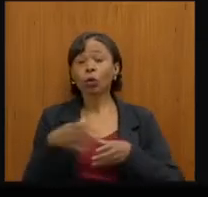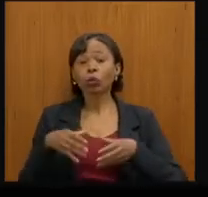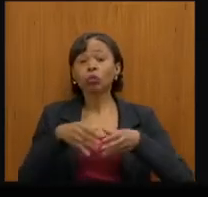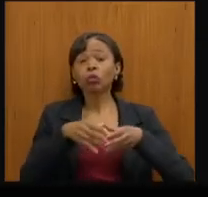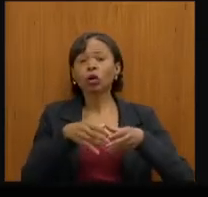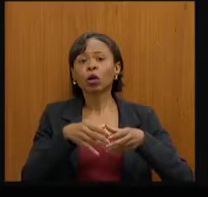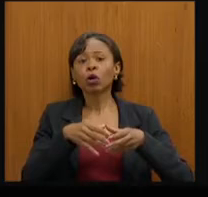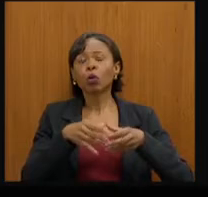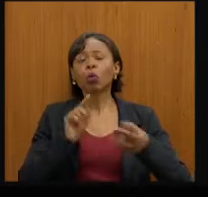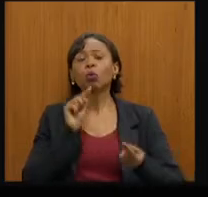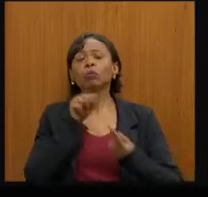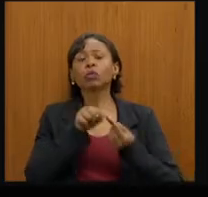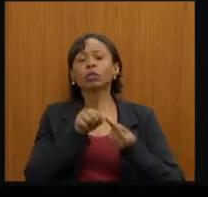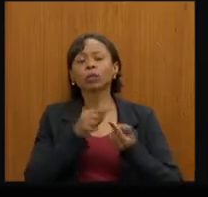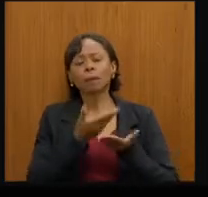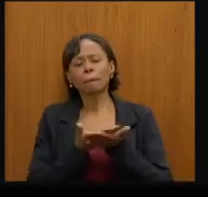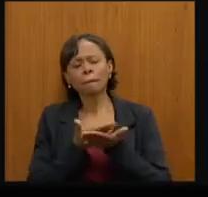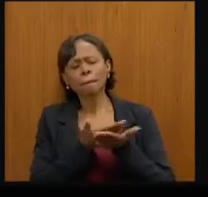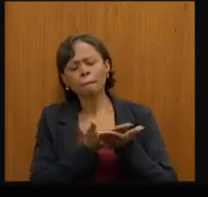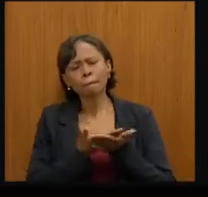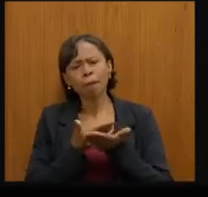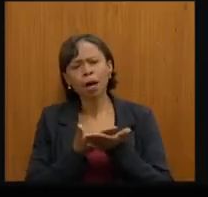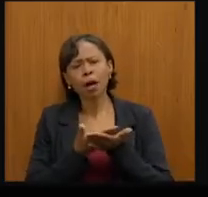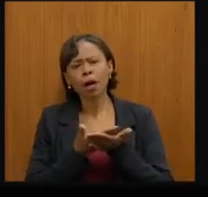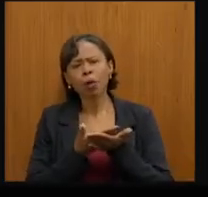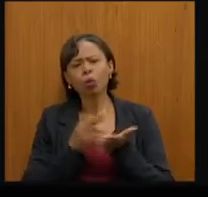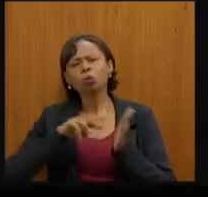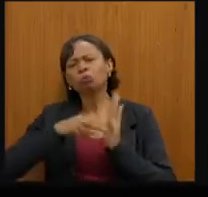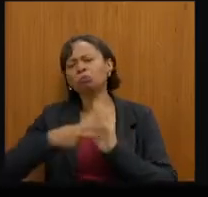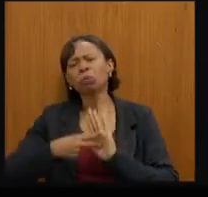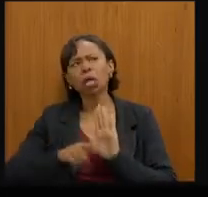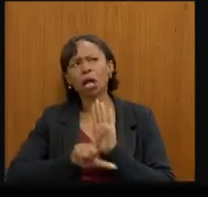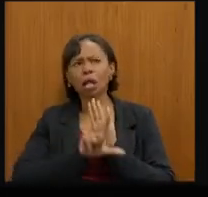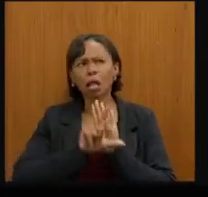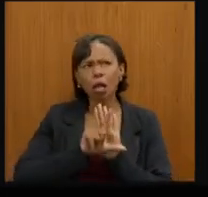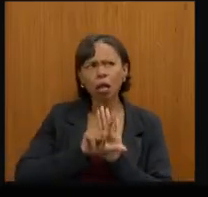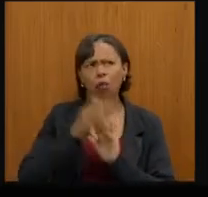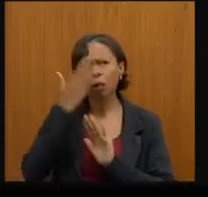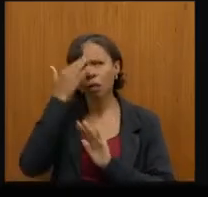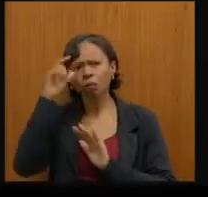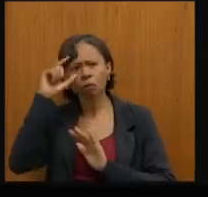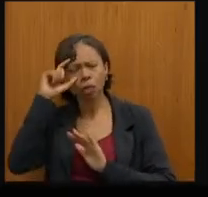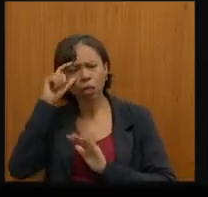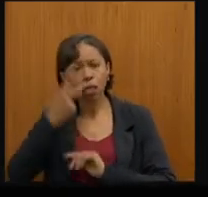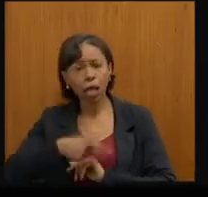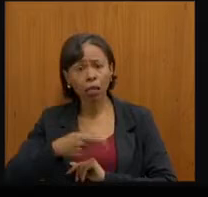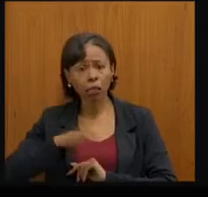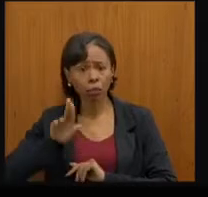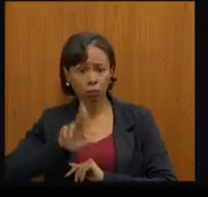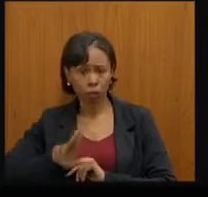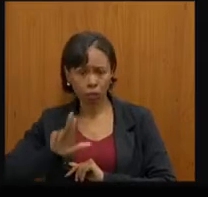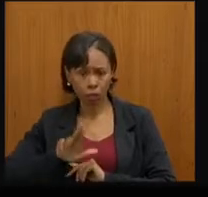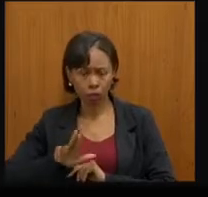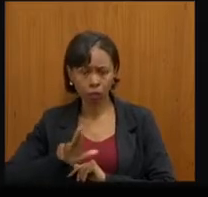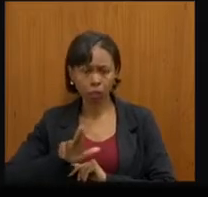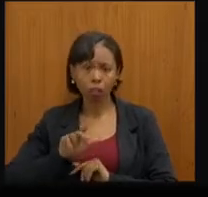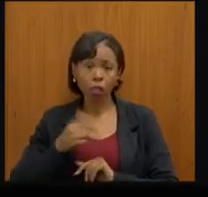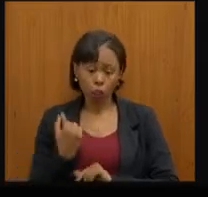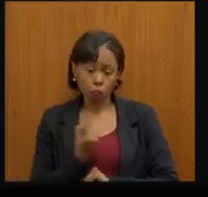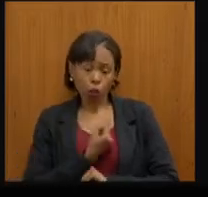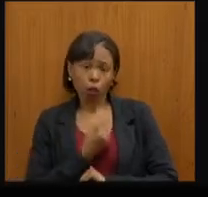né O que que representa essa lei nosso município e como nós enquanto representante É sim